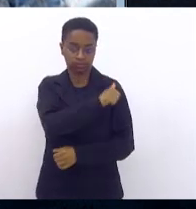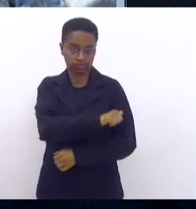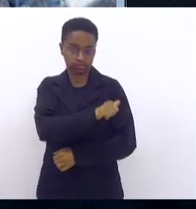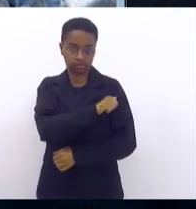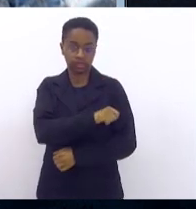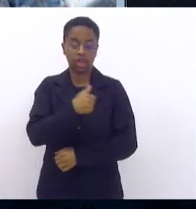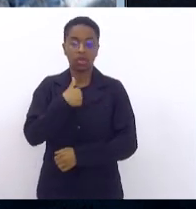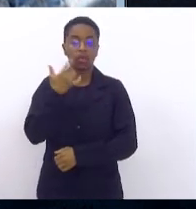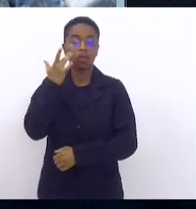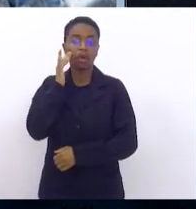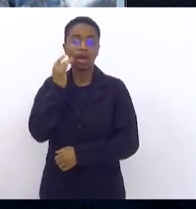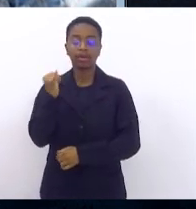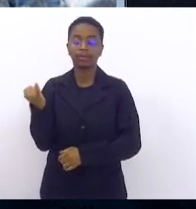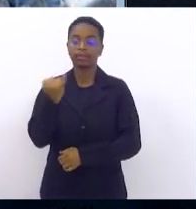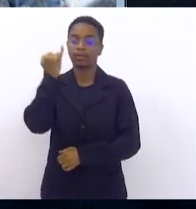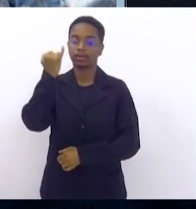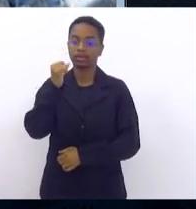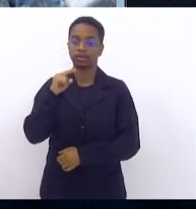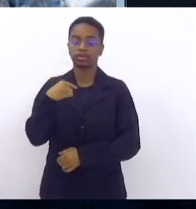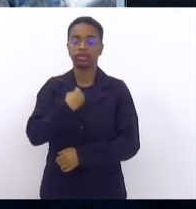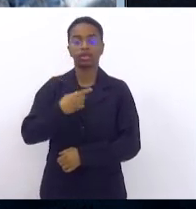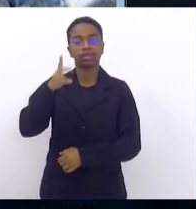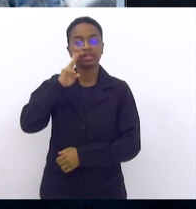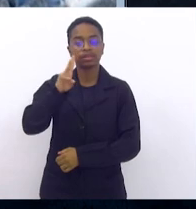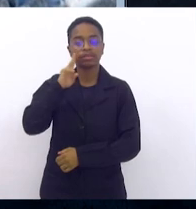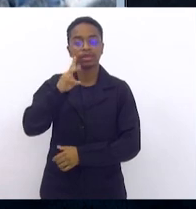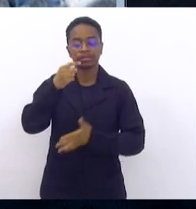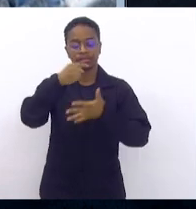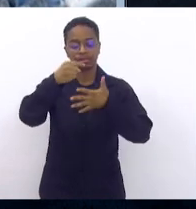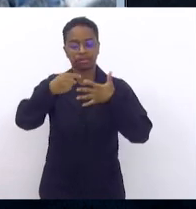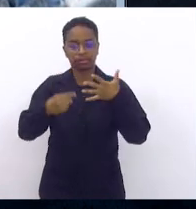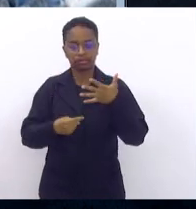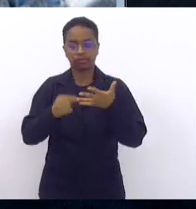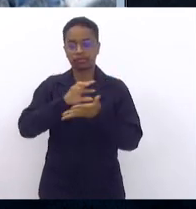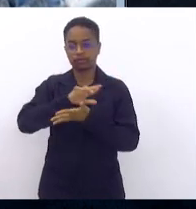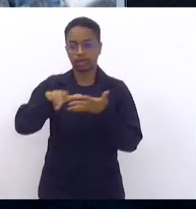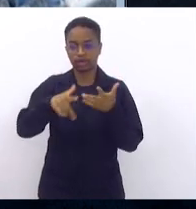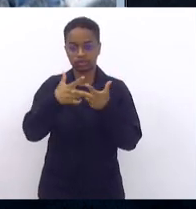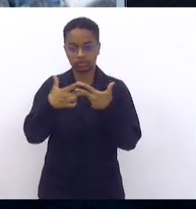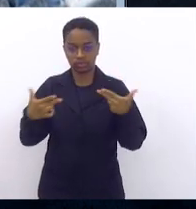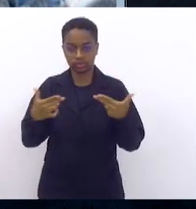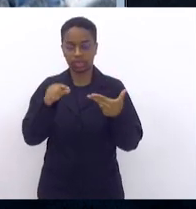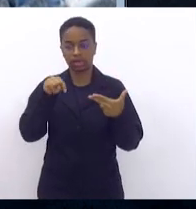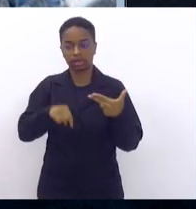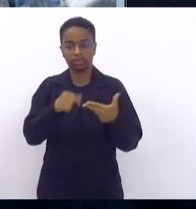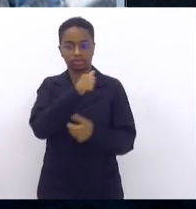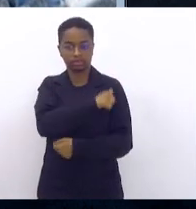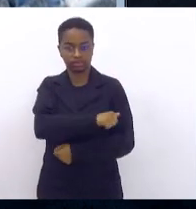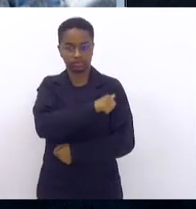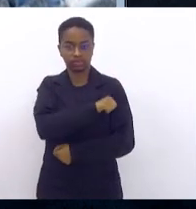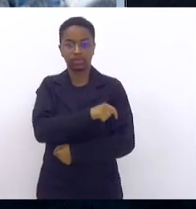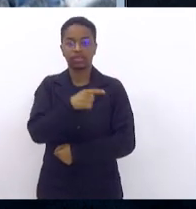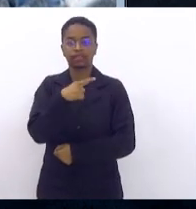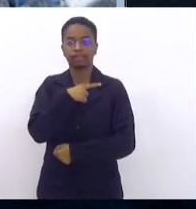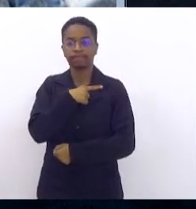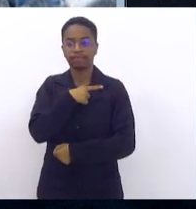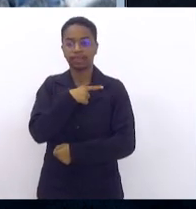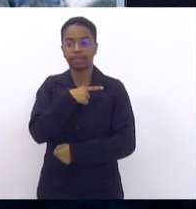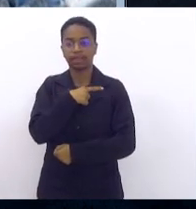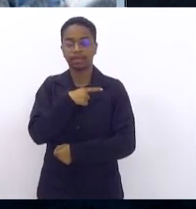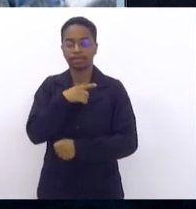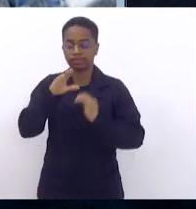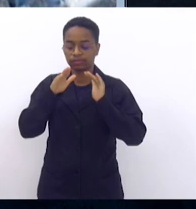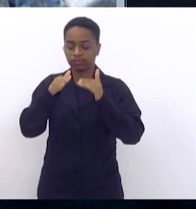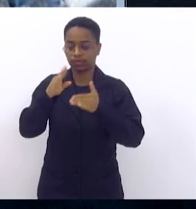importante a gente a tentar para uma série de indicadores sobre os quais o Rio de Janeiro tem uma especialidade